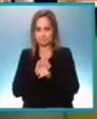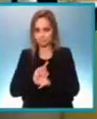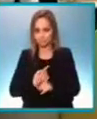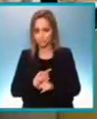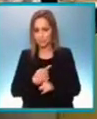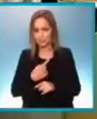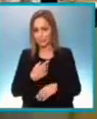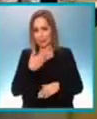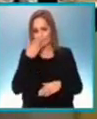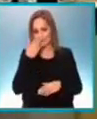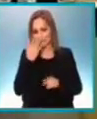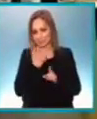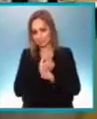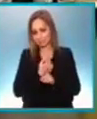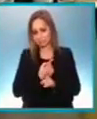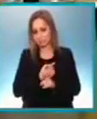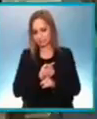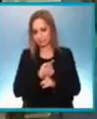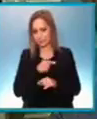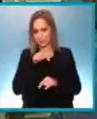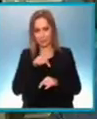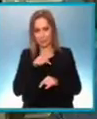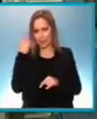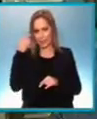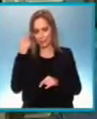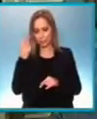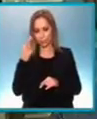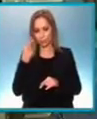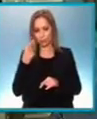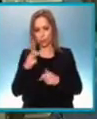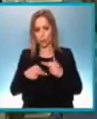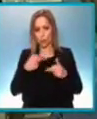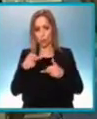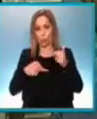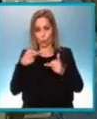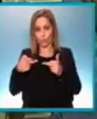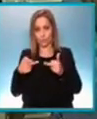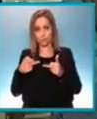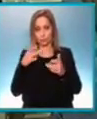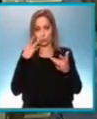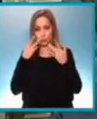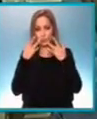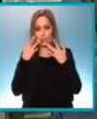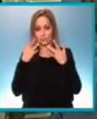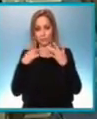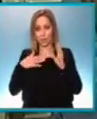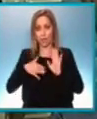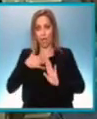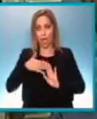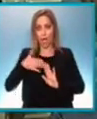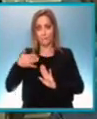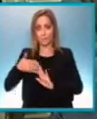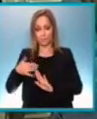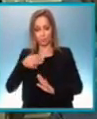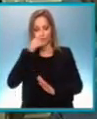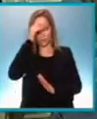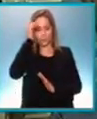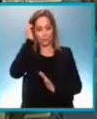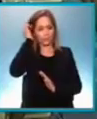de espera, que é uma sala de espera de loucos. O ritmo da cena, da própria peça, é muito acelerado. Nós não há